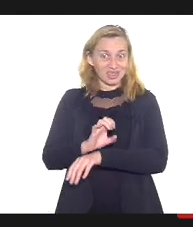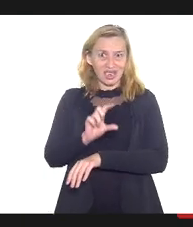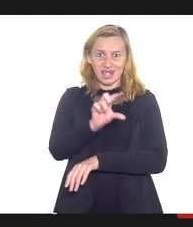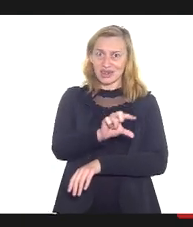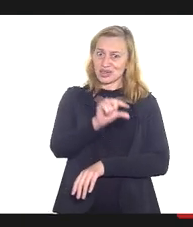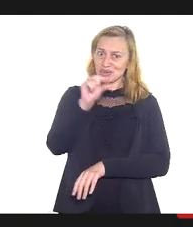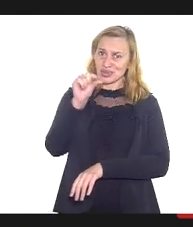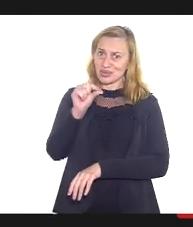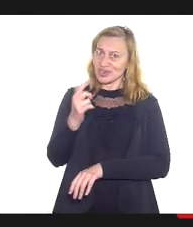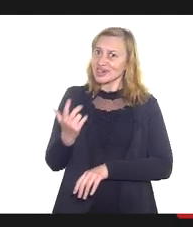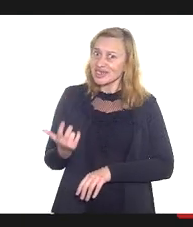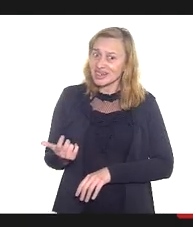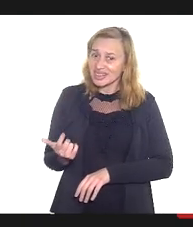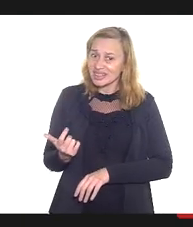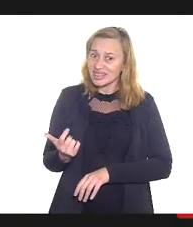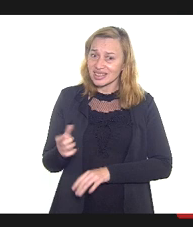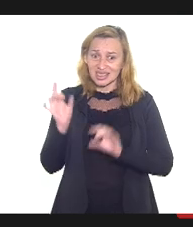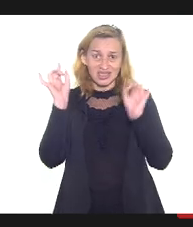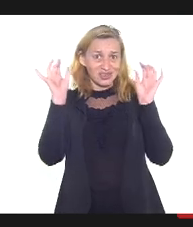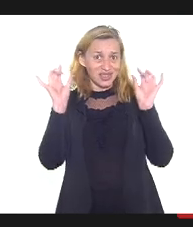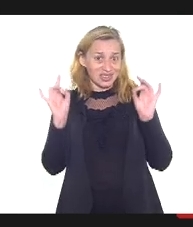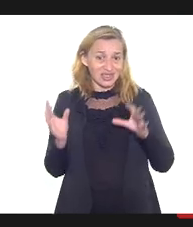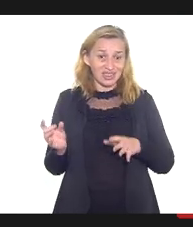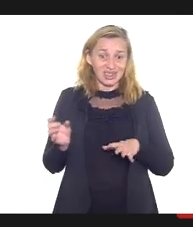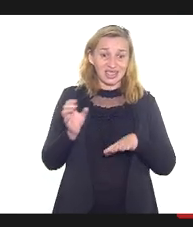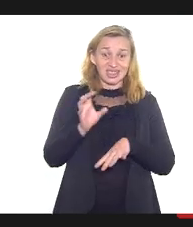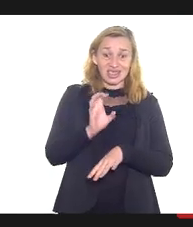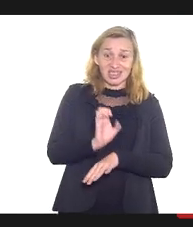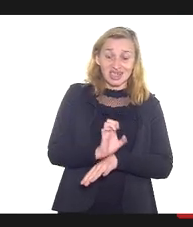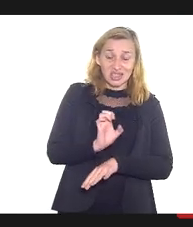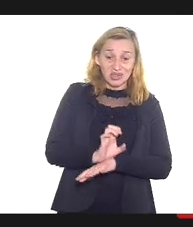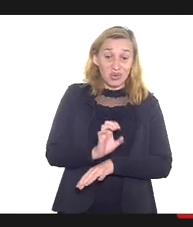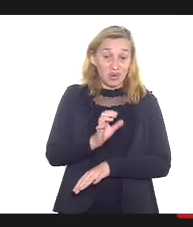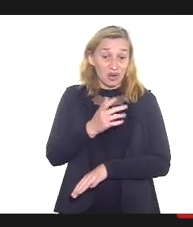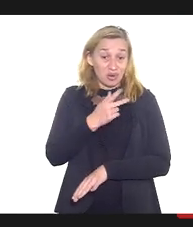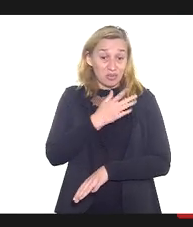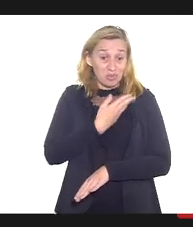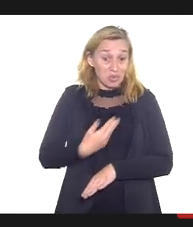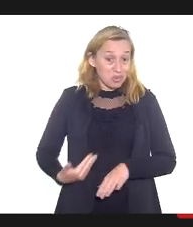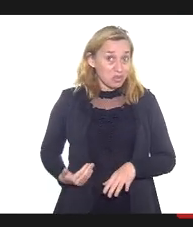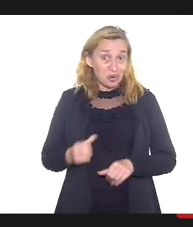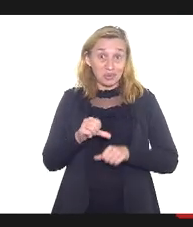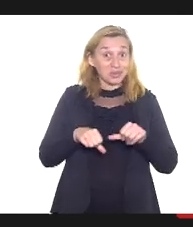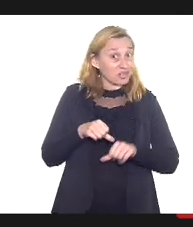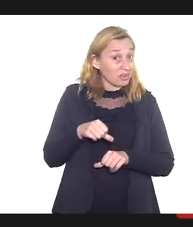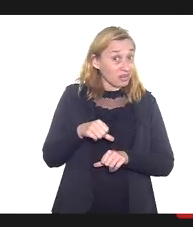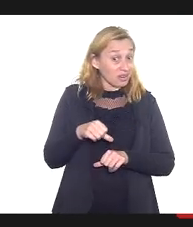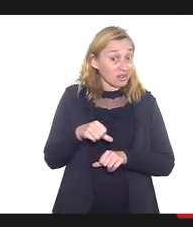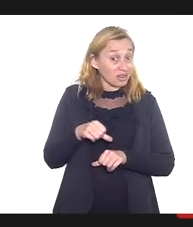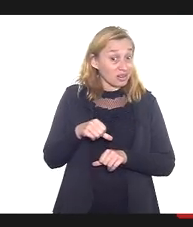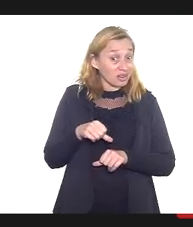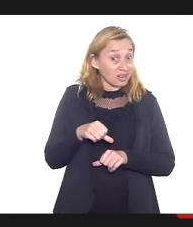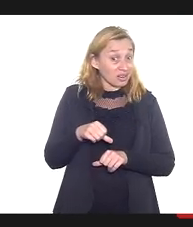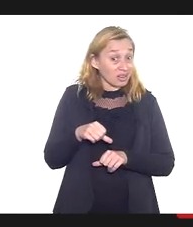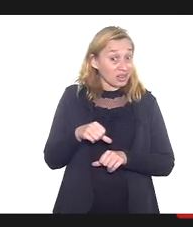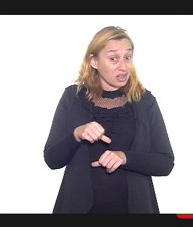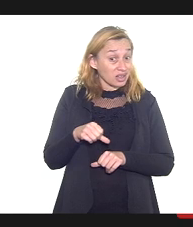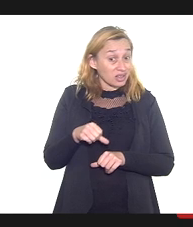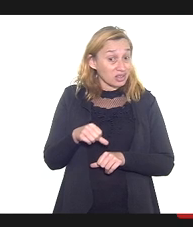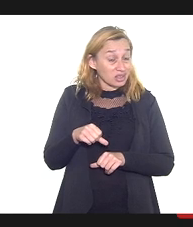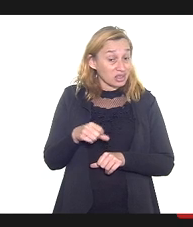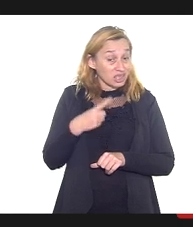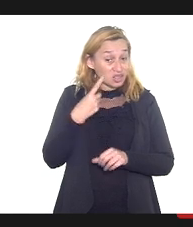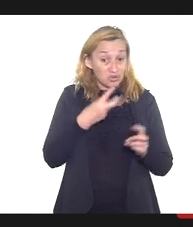escolha, especialmente nas escolas públicas, né, é um engodo. Diante do déficit